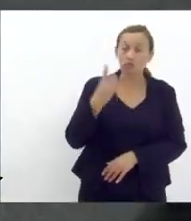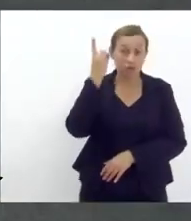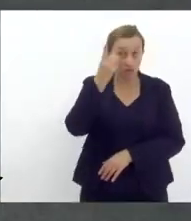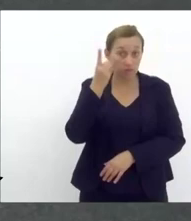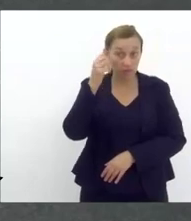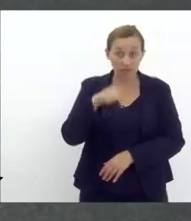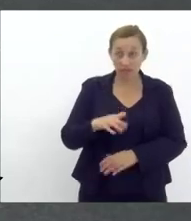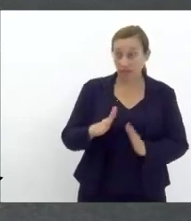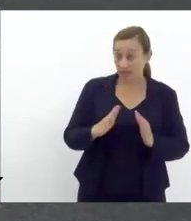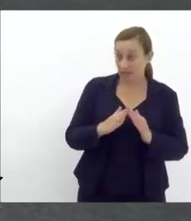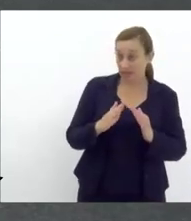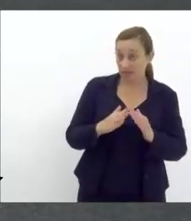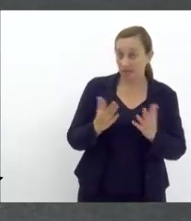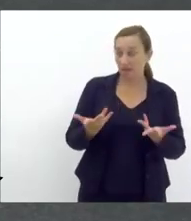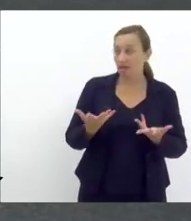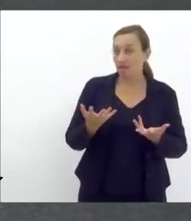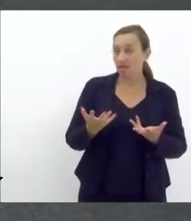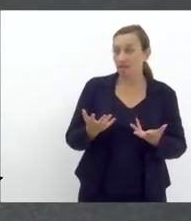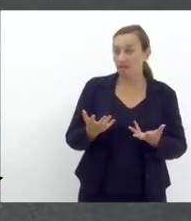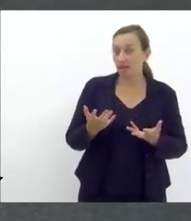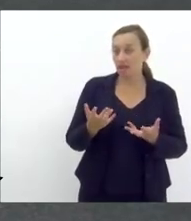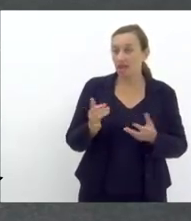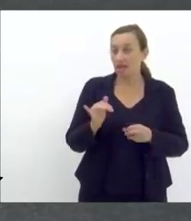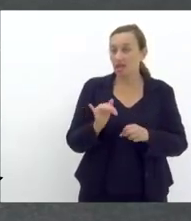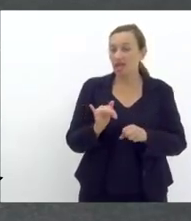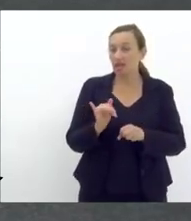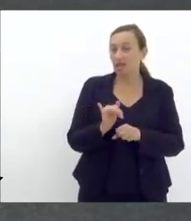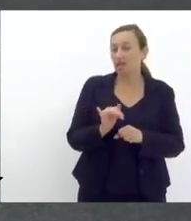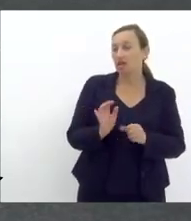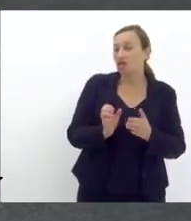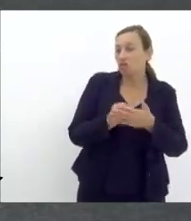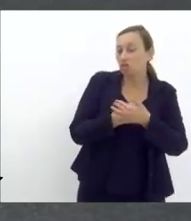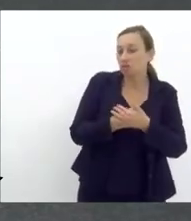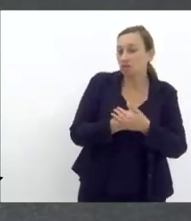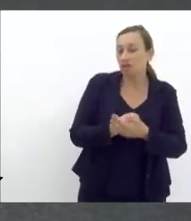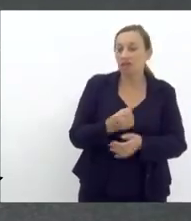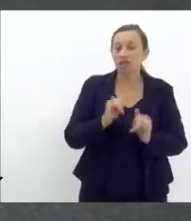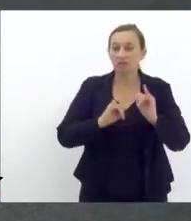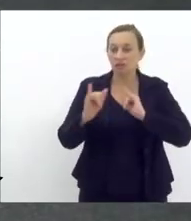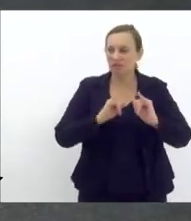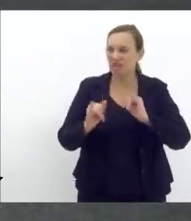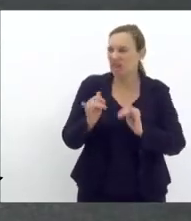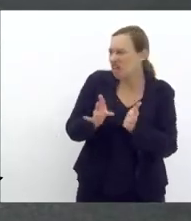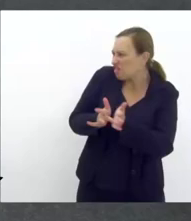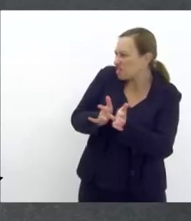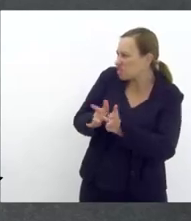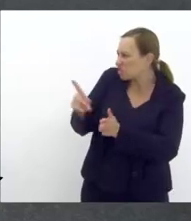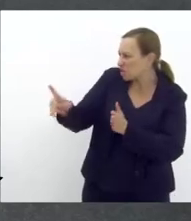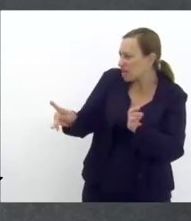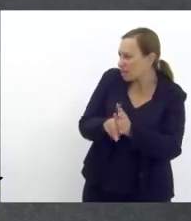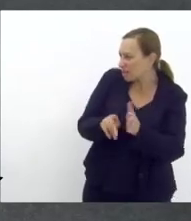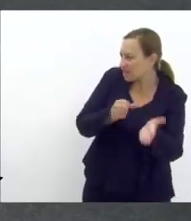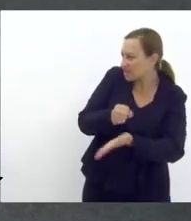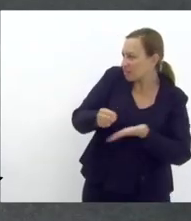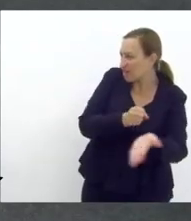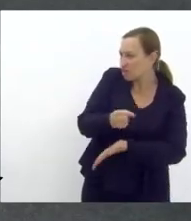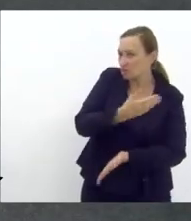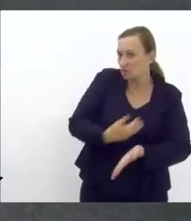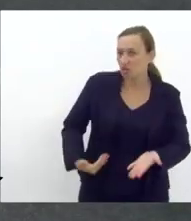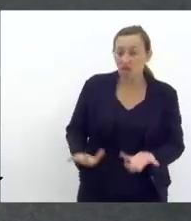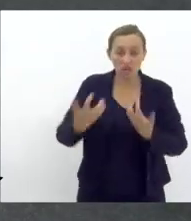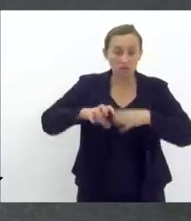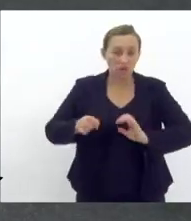aqui da casa que tenta refutar esses dados será que é para fingir porque ele é base do governo e não quer